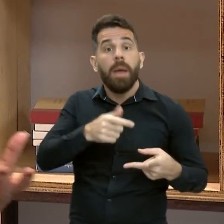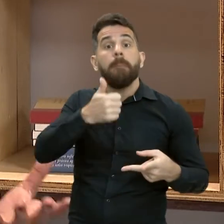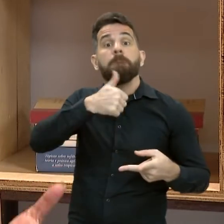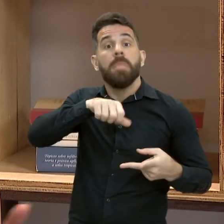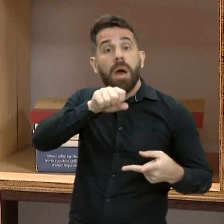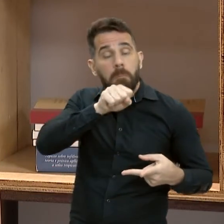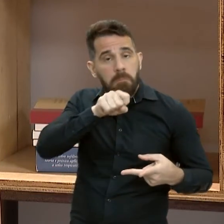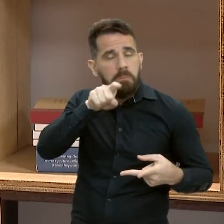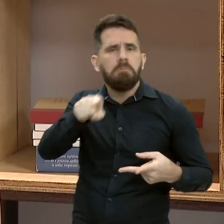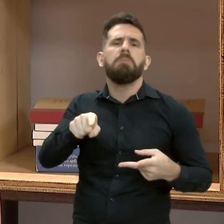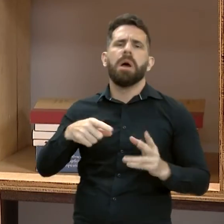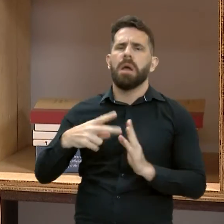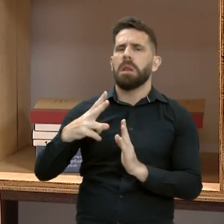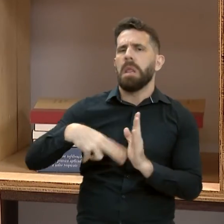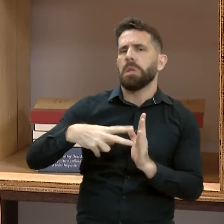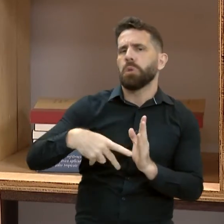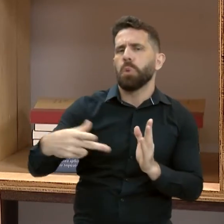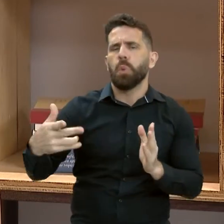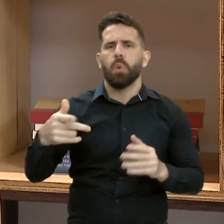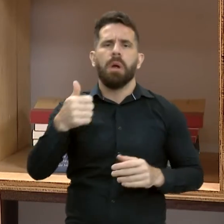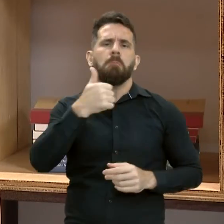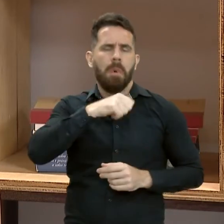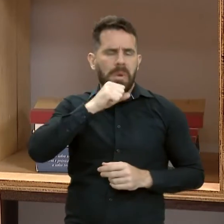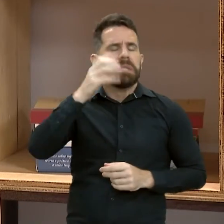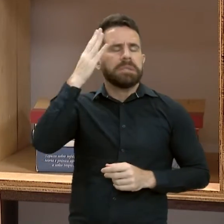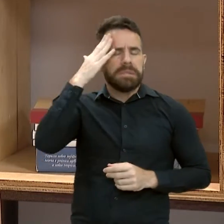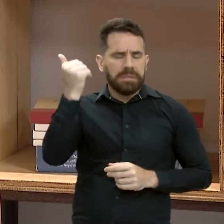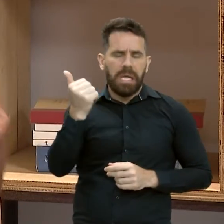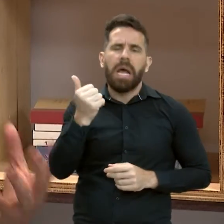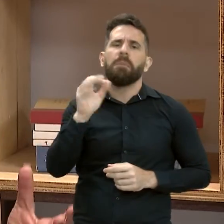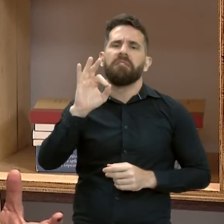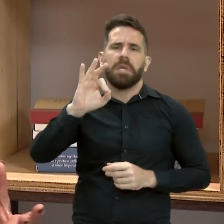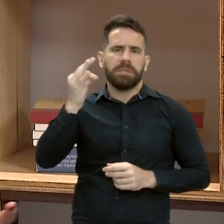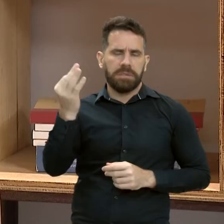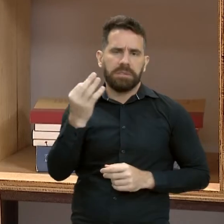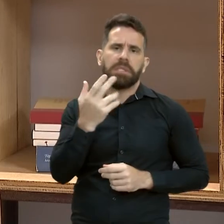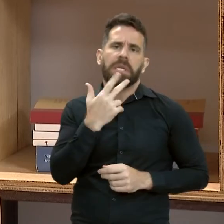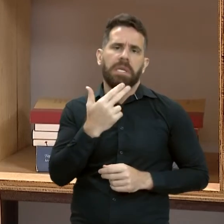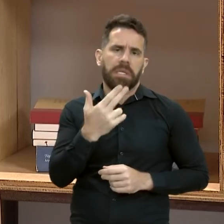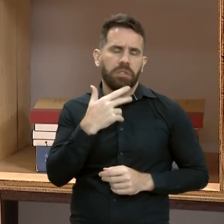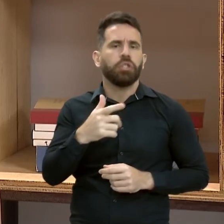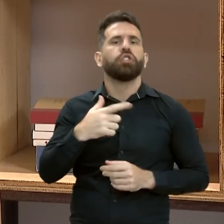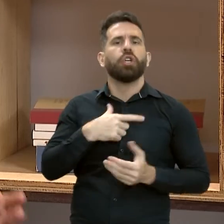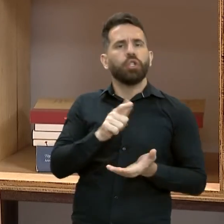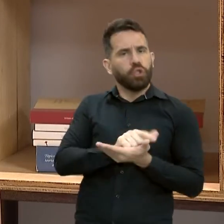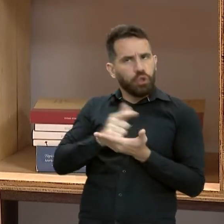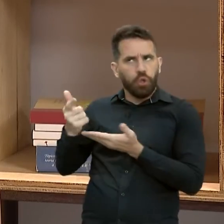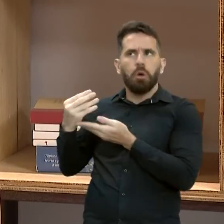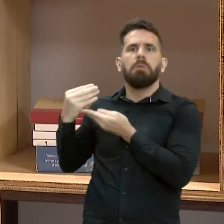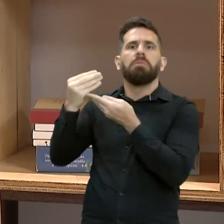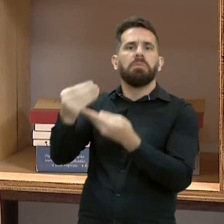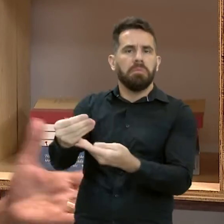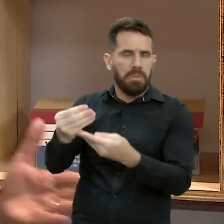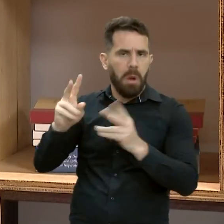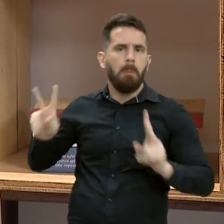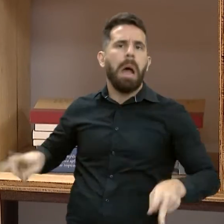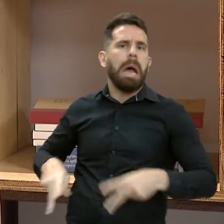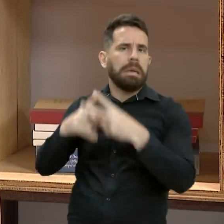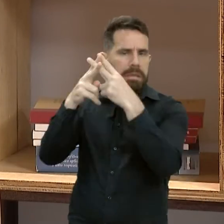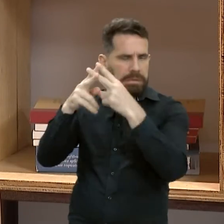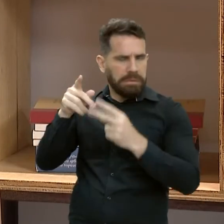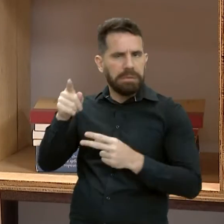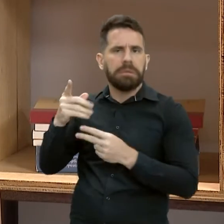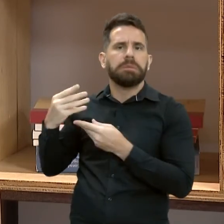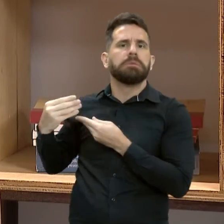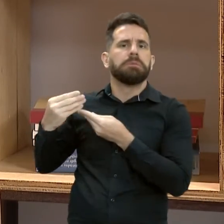falava francês, né? Vinha jornais de Paris para a mãe aqui na cidade